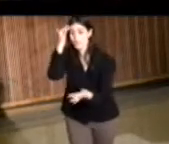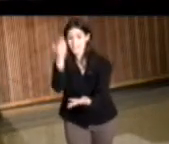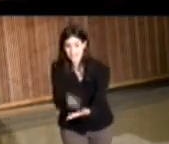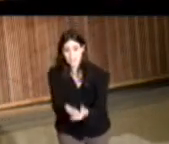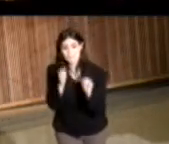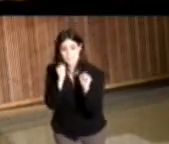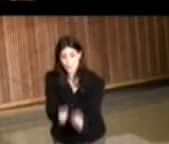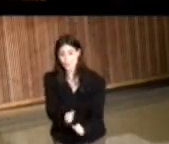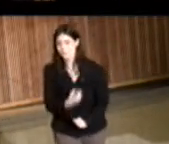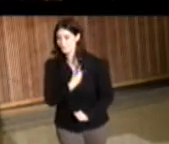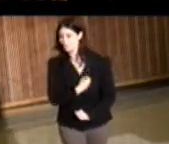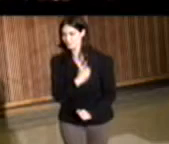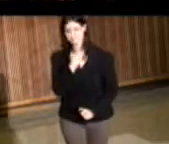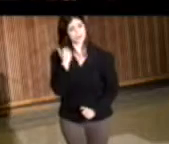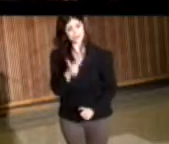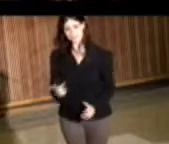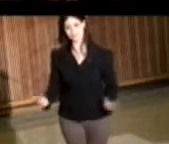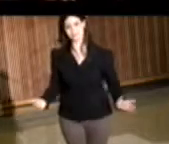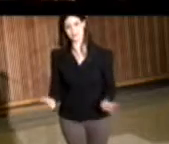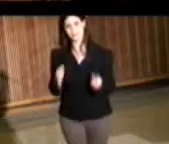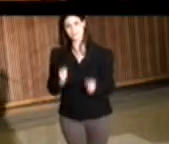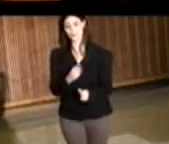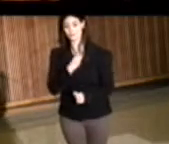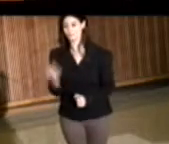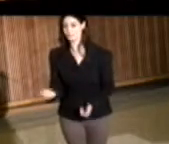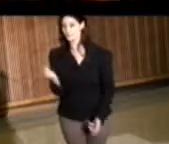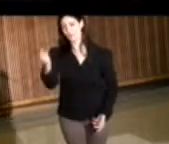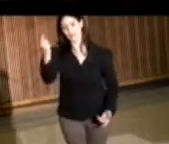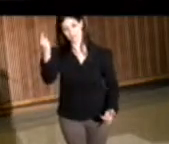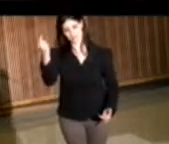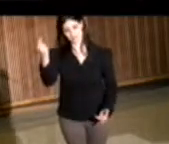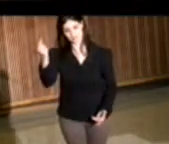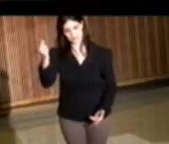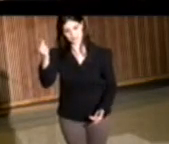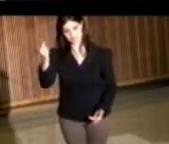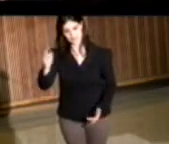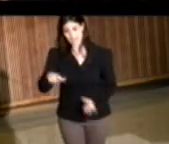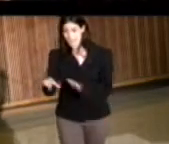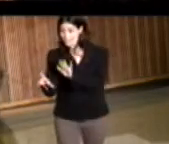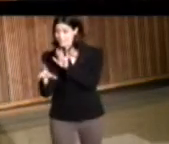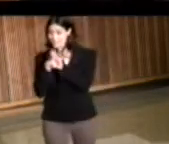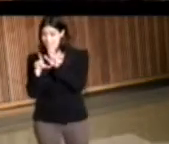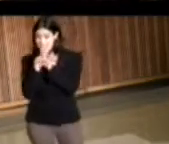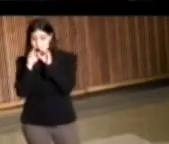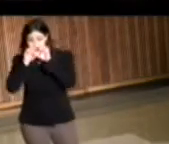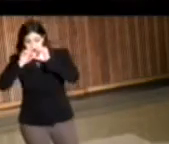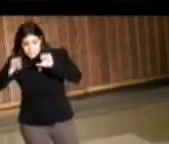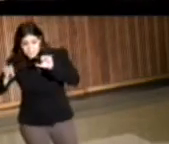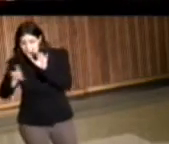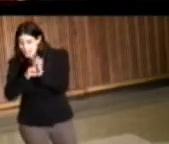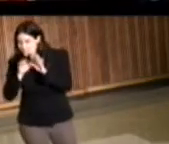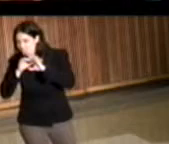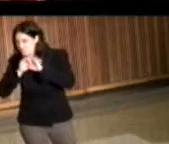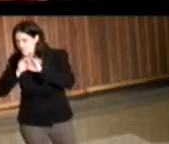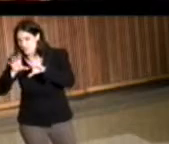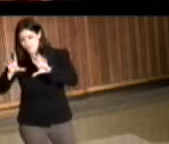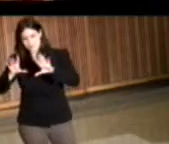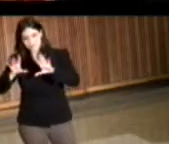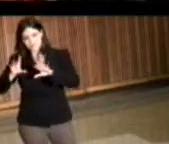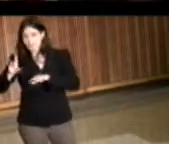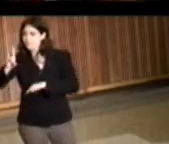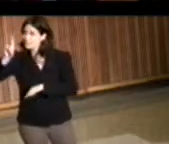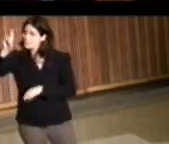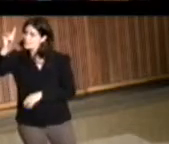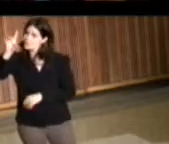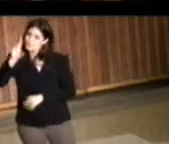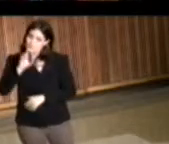eterna. E sabe o que o Evangelho, a lei do Evangelho está dizendo? Deus decidiu amar